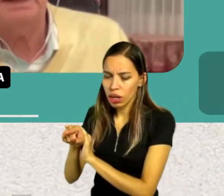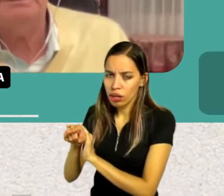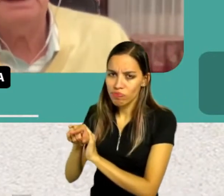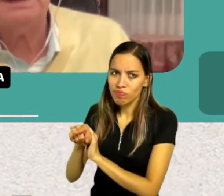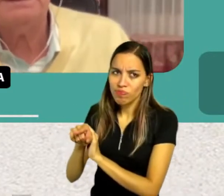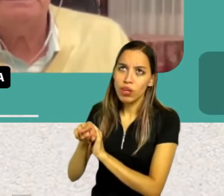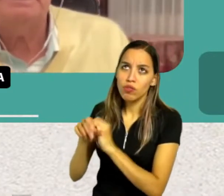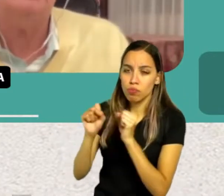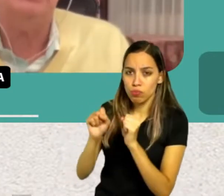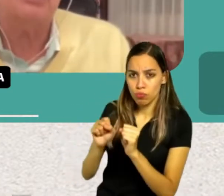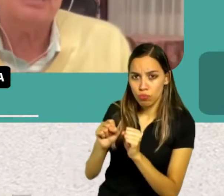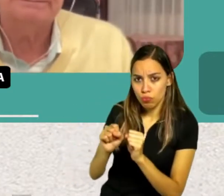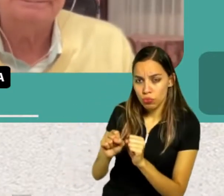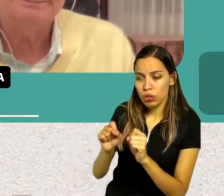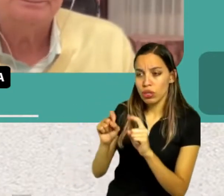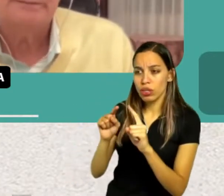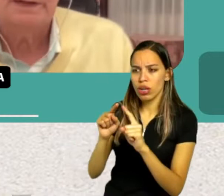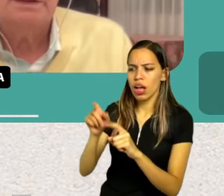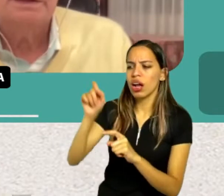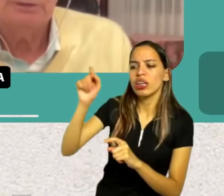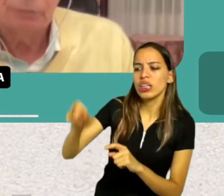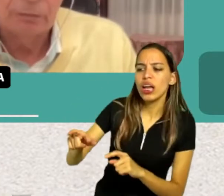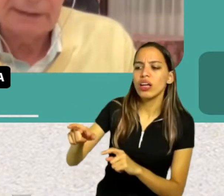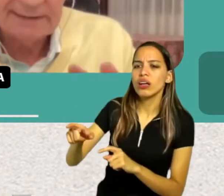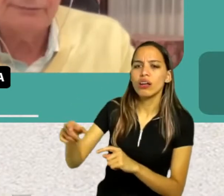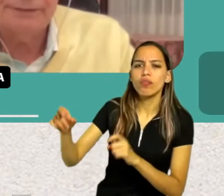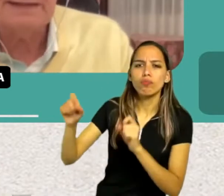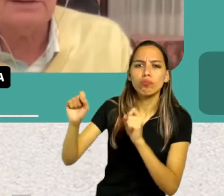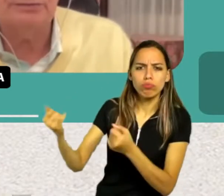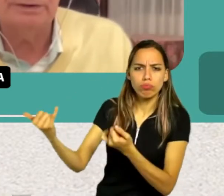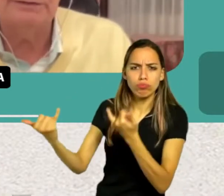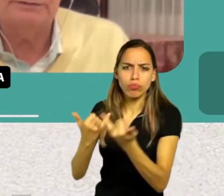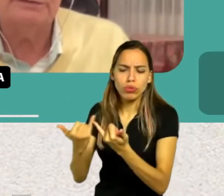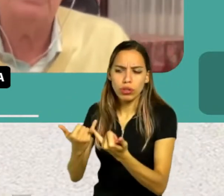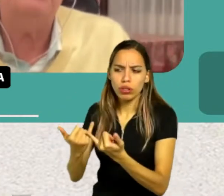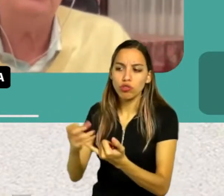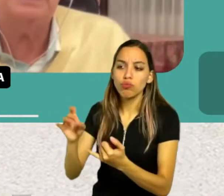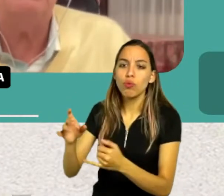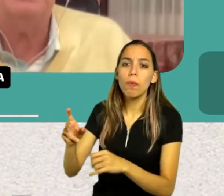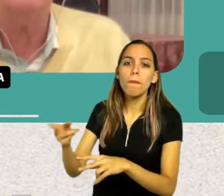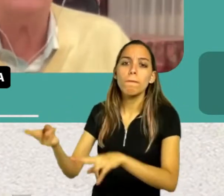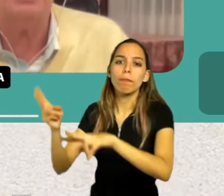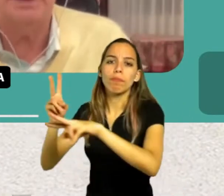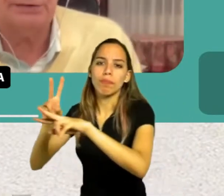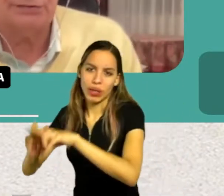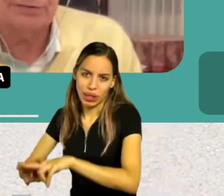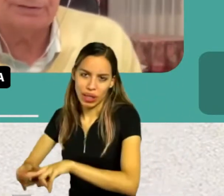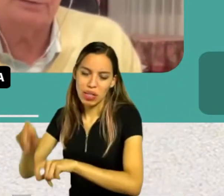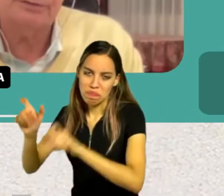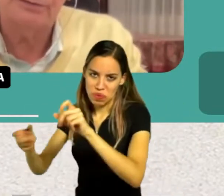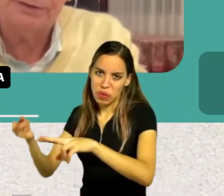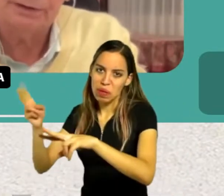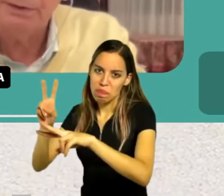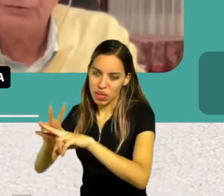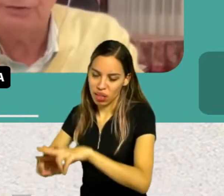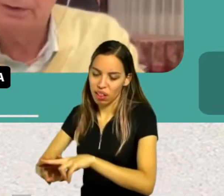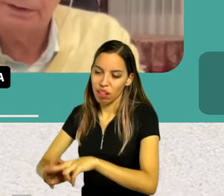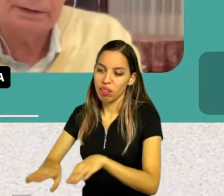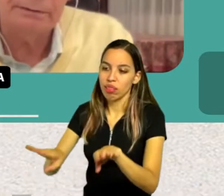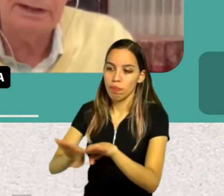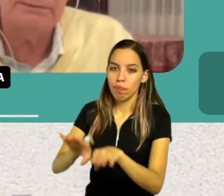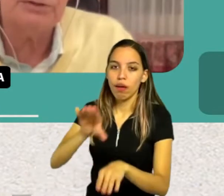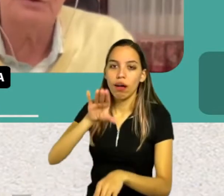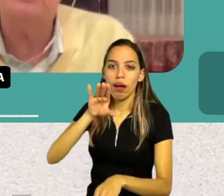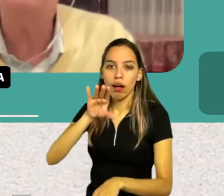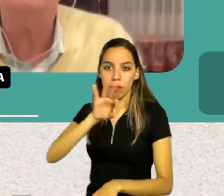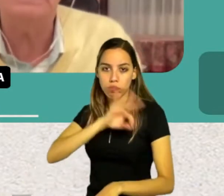os PMs e Deus. E eu coloquei essa frase no livro. Eu ouvi apenas os presos. Então, estou contando uma história,